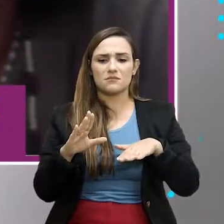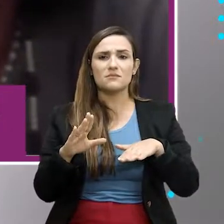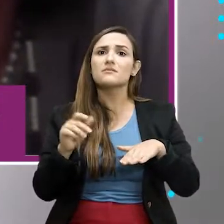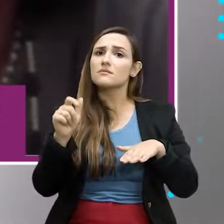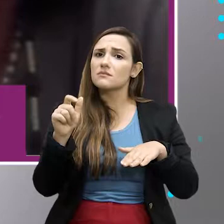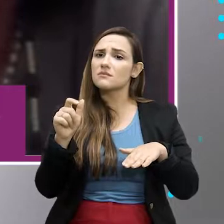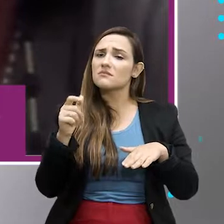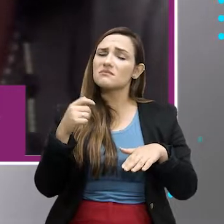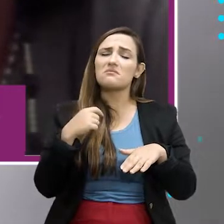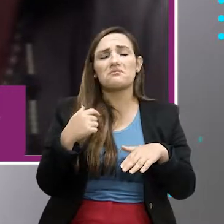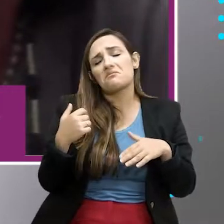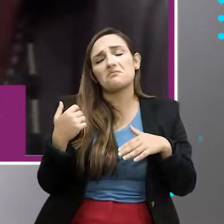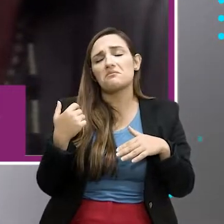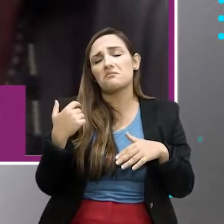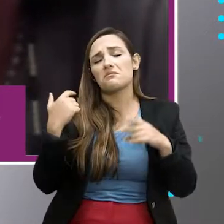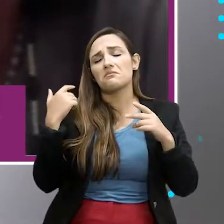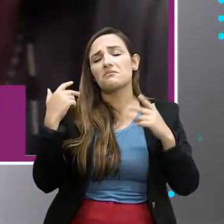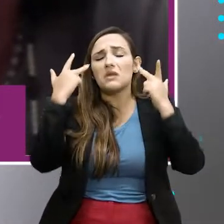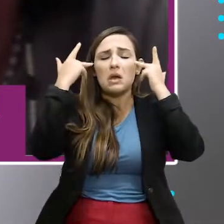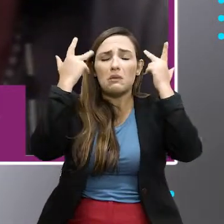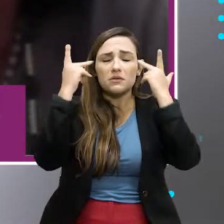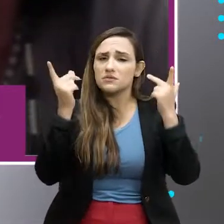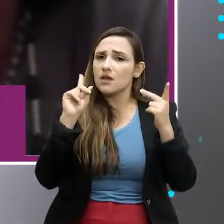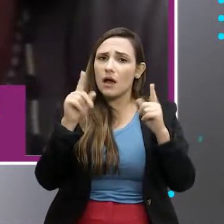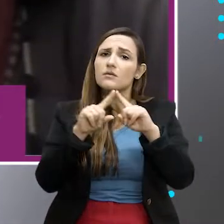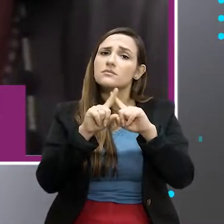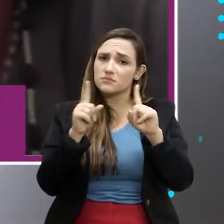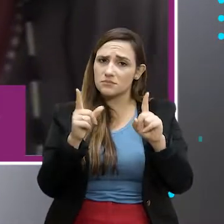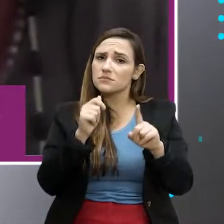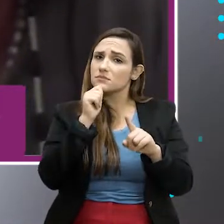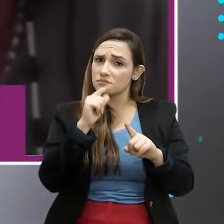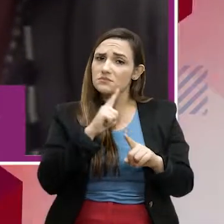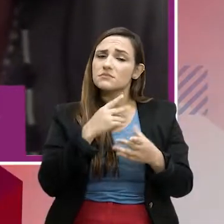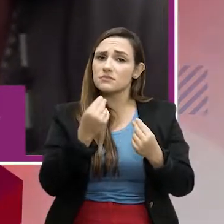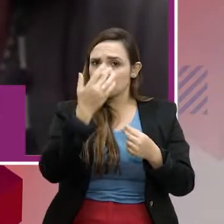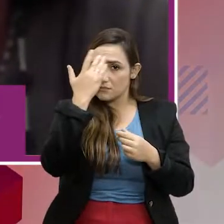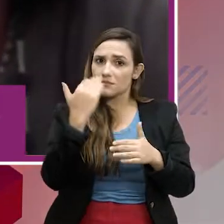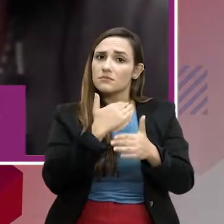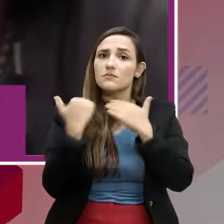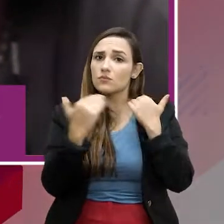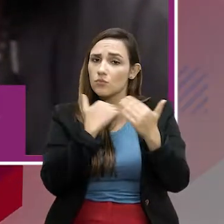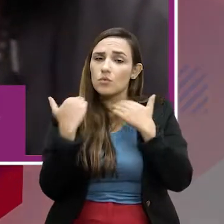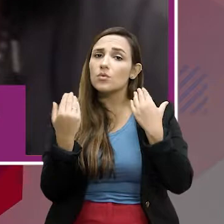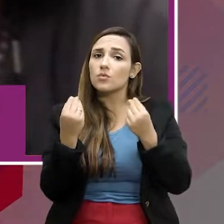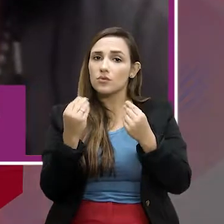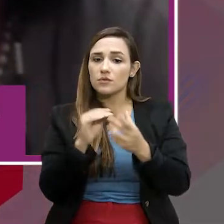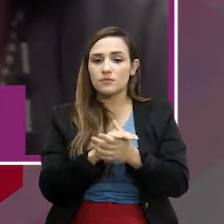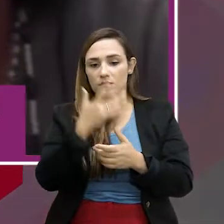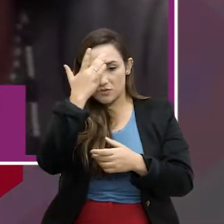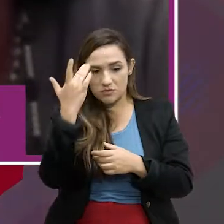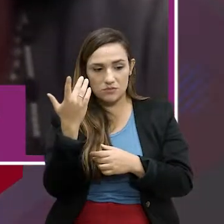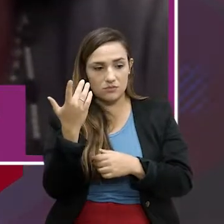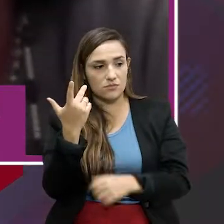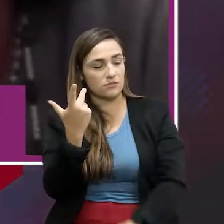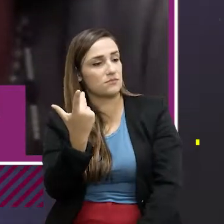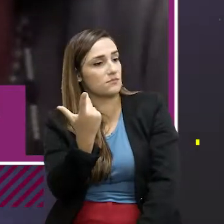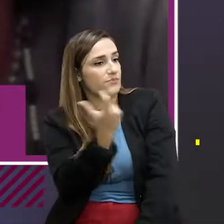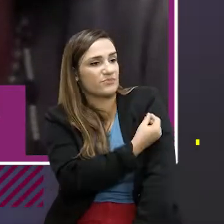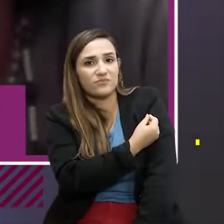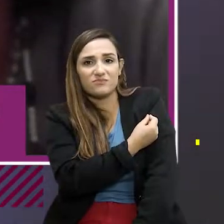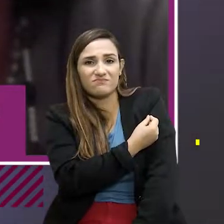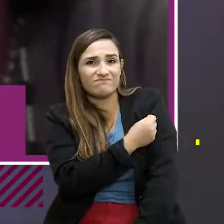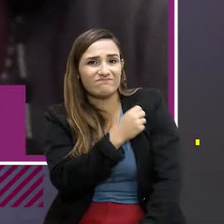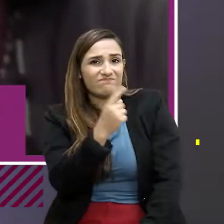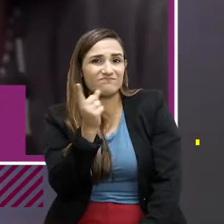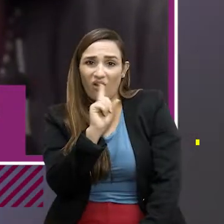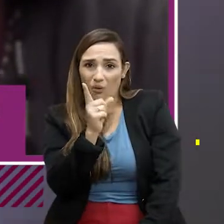nós. Nós estamos tendo muita morte ainda, e quando você vai estudar a morte de pessoas não vacinadas,